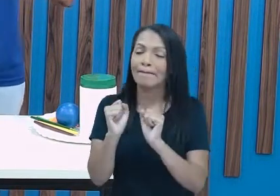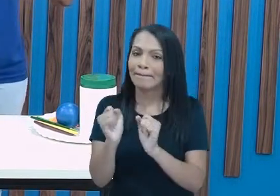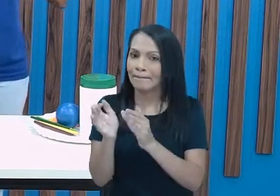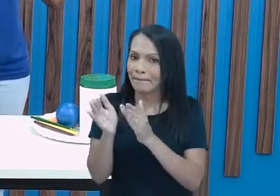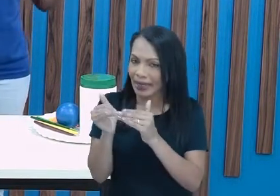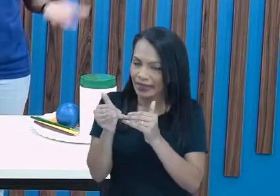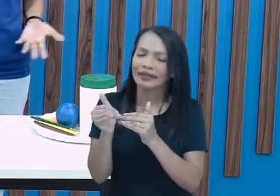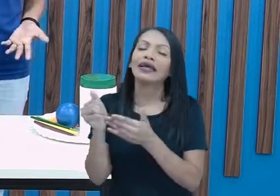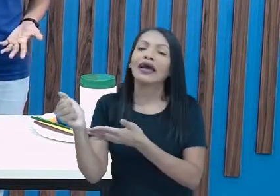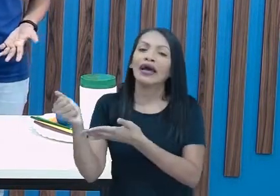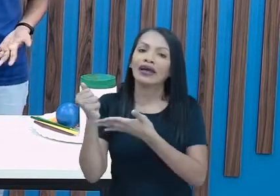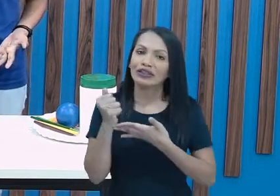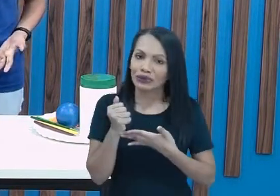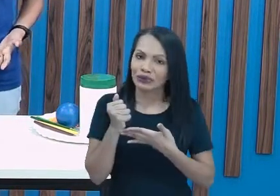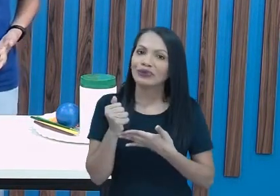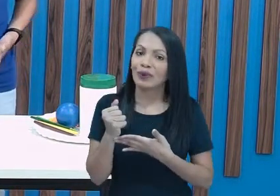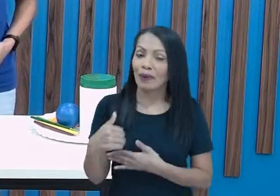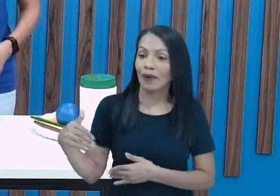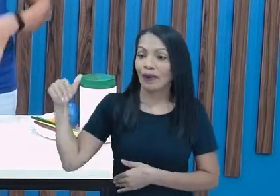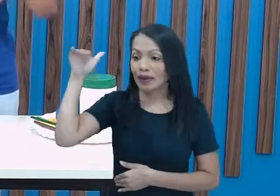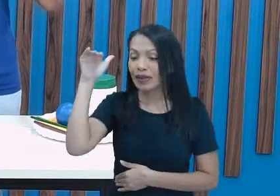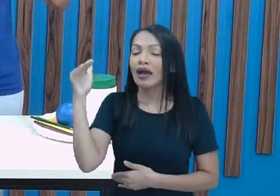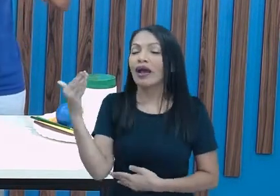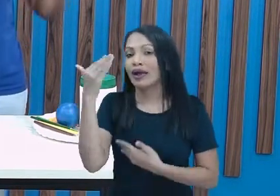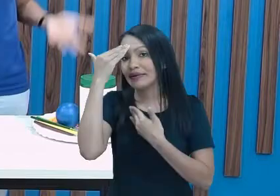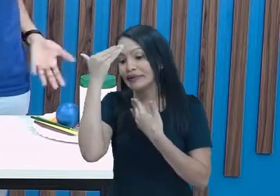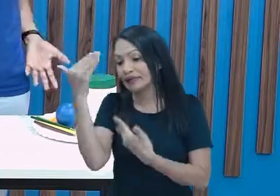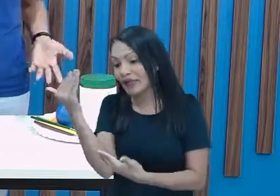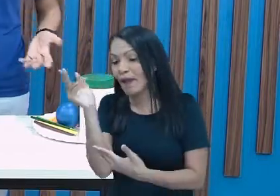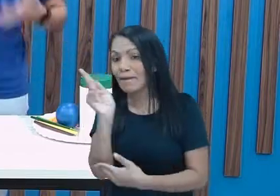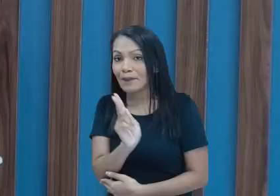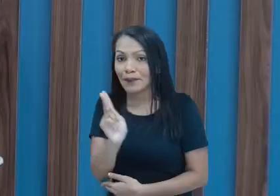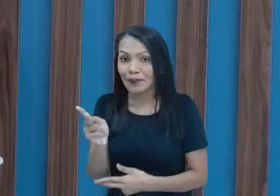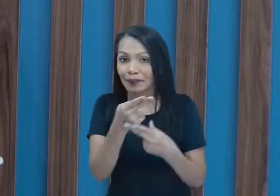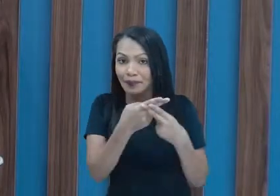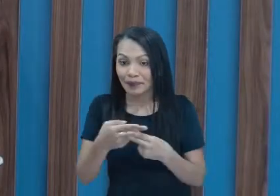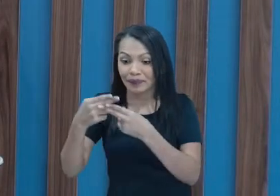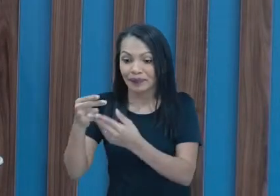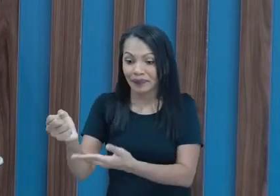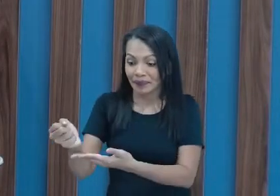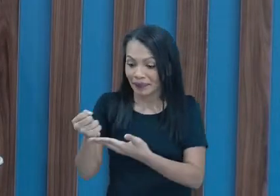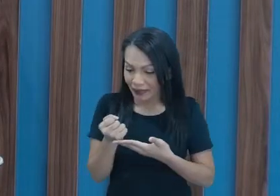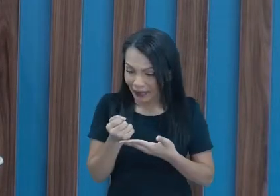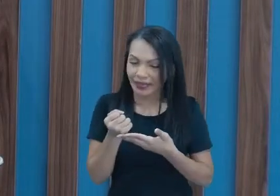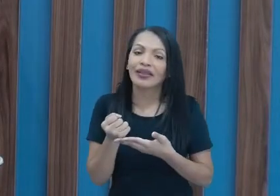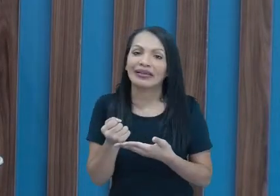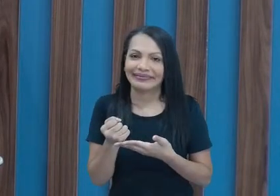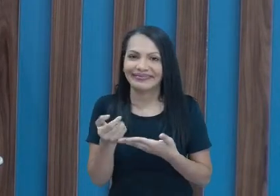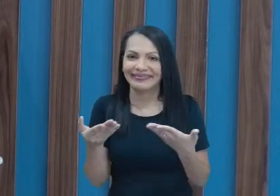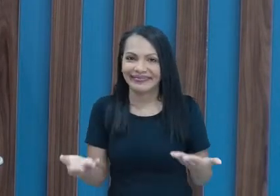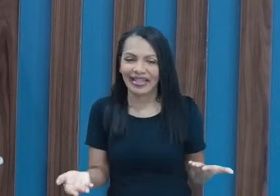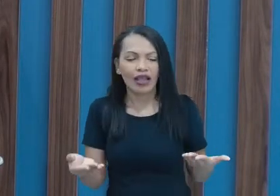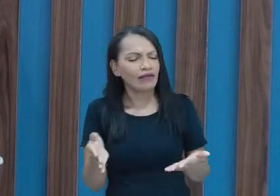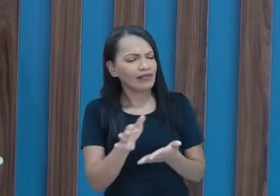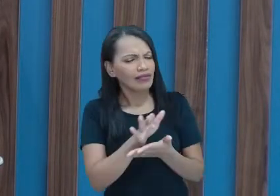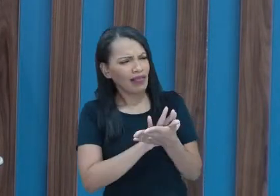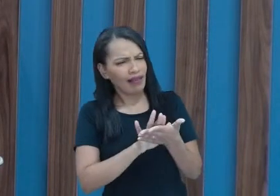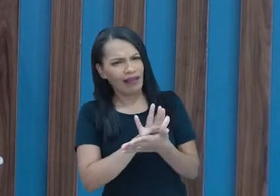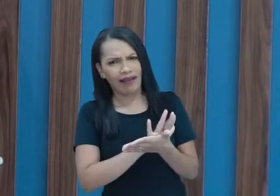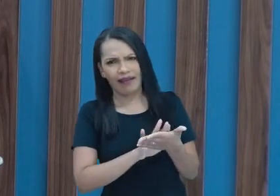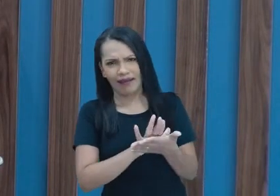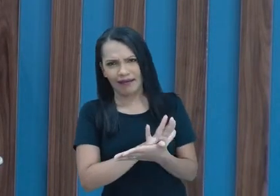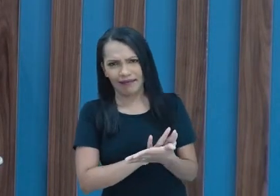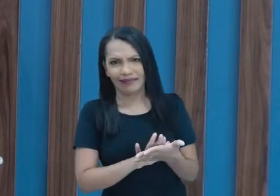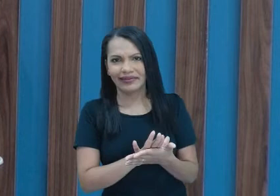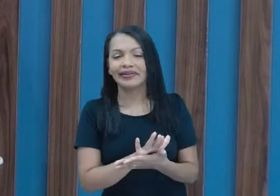quero agradecer a presença da professora Iris. Obrigada, professora Iris, por me ajudar durante o decorrer da aula. Por nada, professora